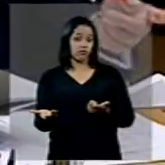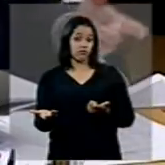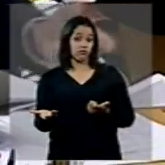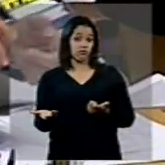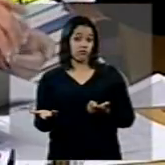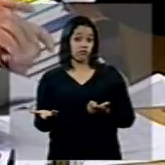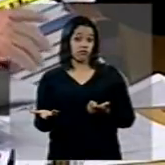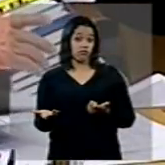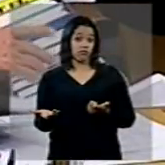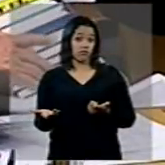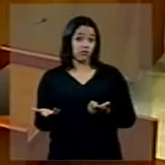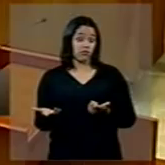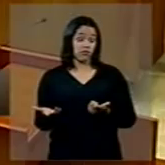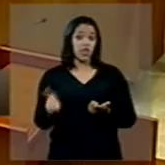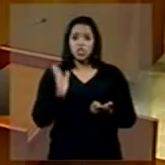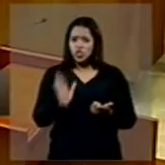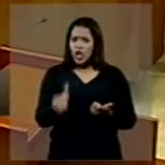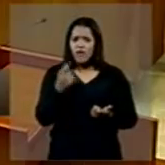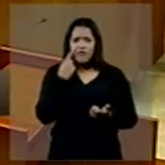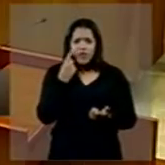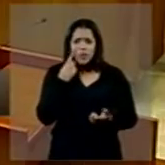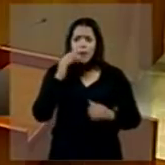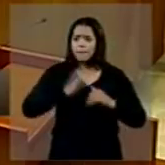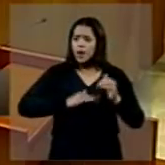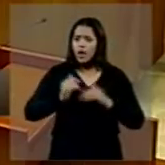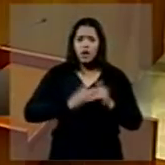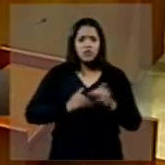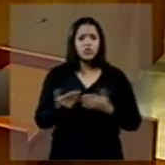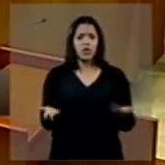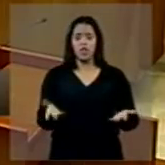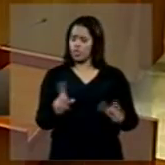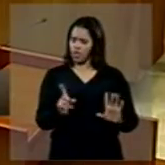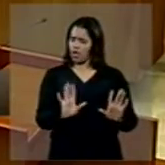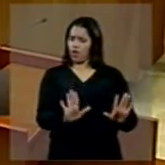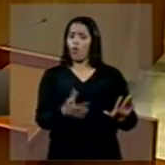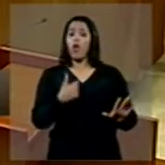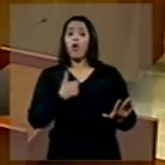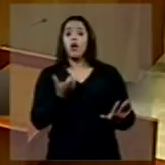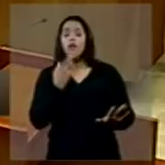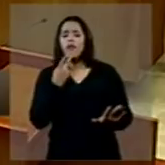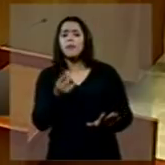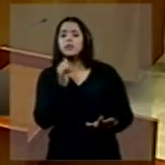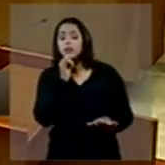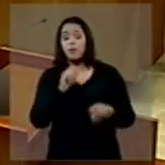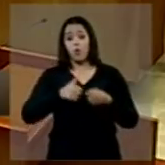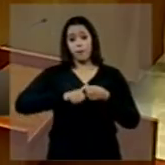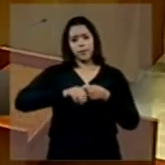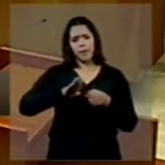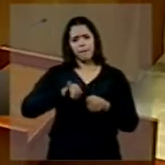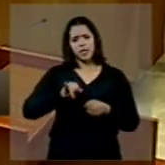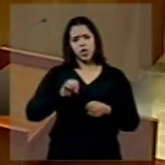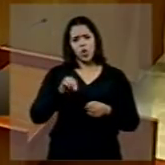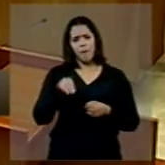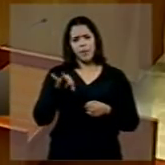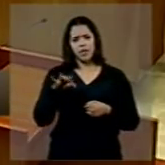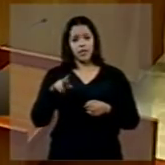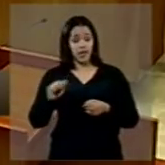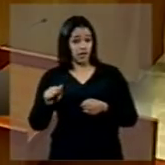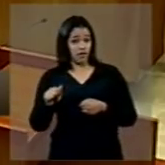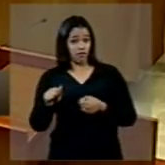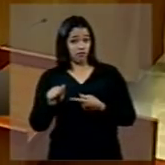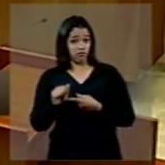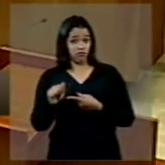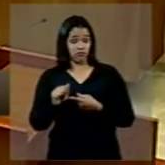e nós vimos na prática. Não, ministro, o que eu quero dizer é que a biometria não é linear no